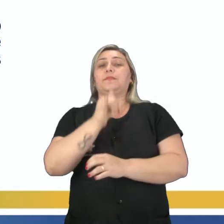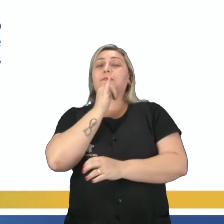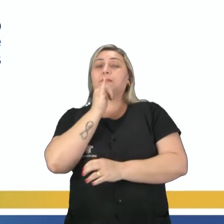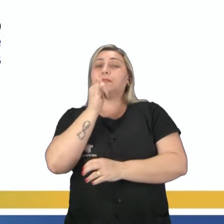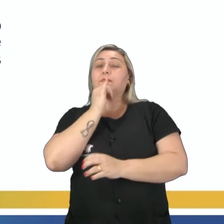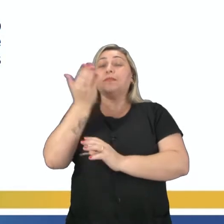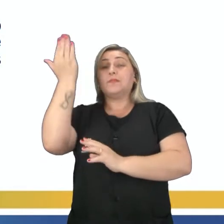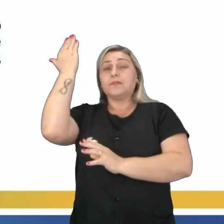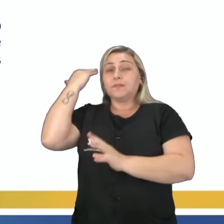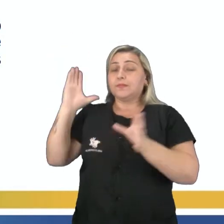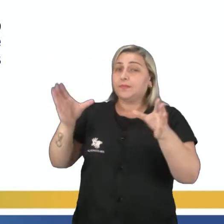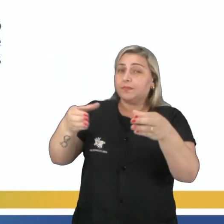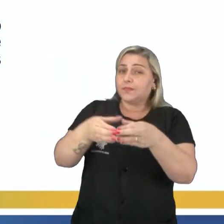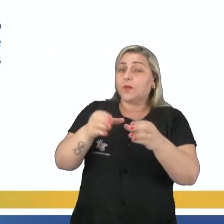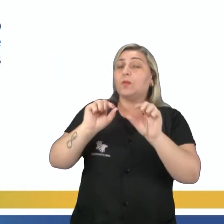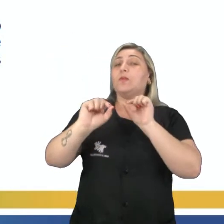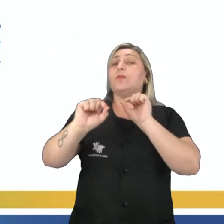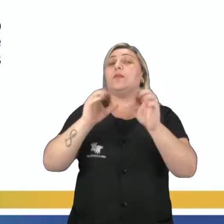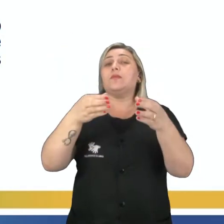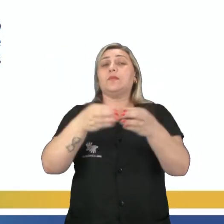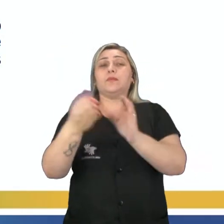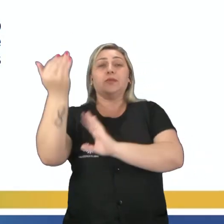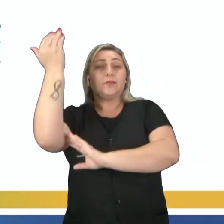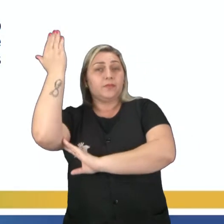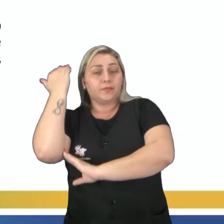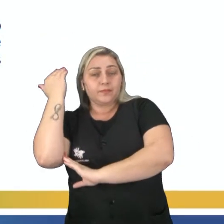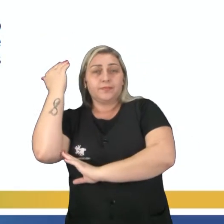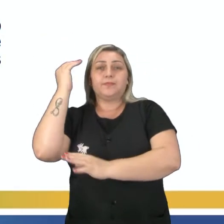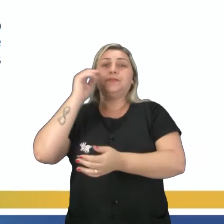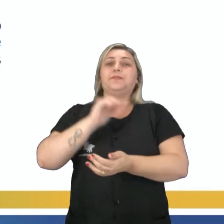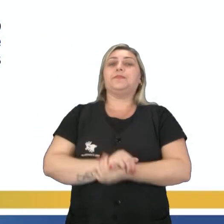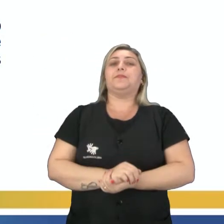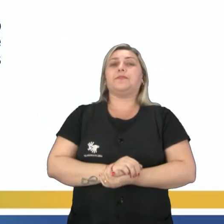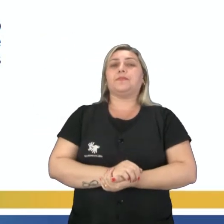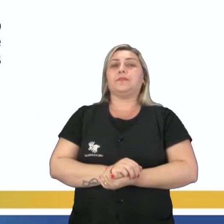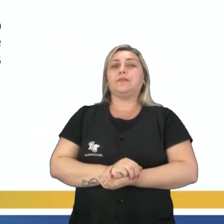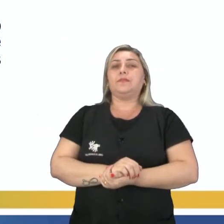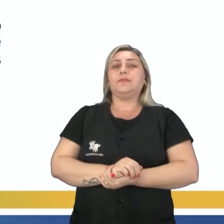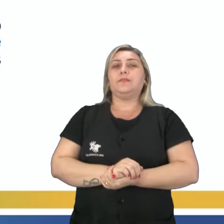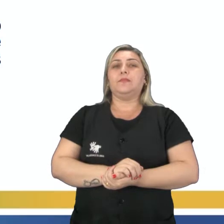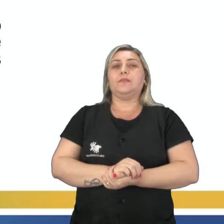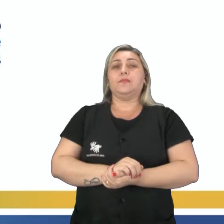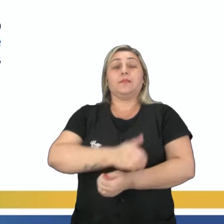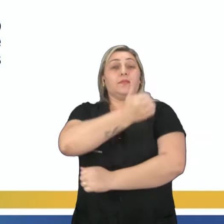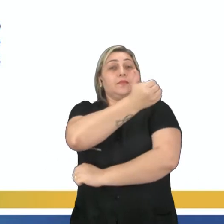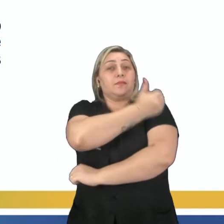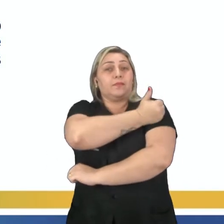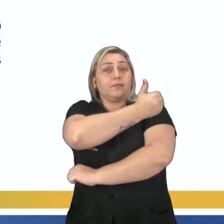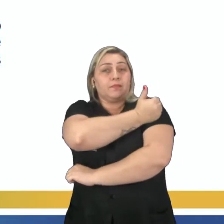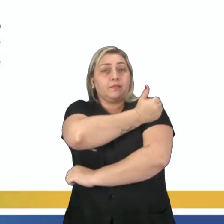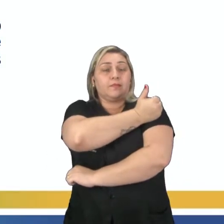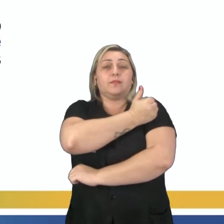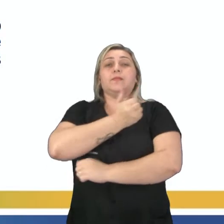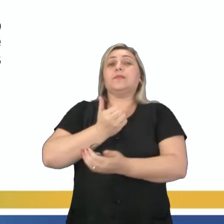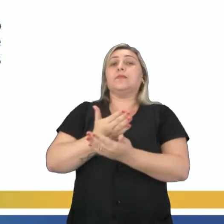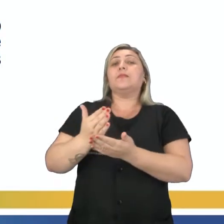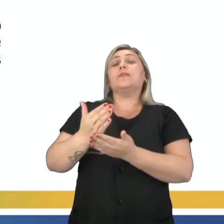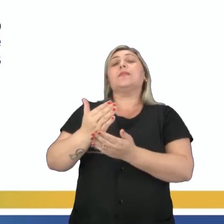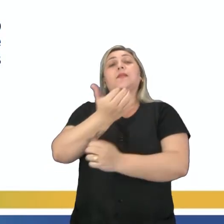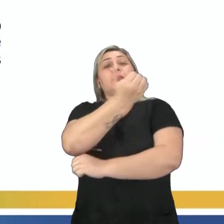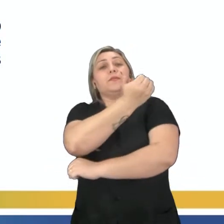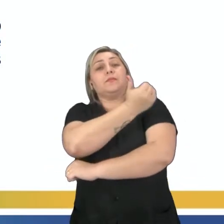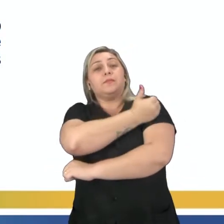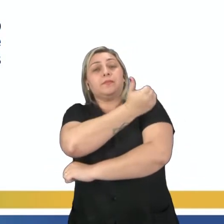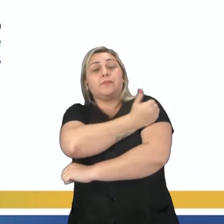comunidades primitivas. O que são as comunidades primitivas, pessoal? Aquelas comunidades lá da pré-história, são as comunidades primitivas, chamadas de pré-história. Por